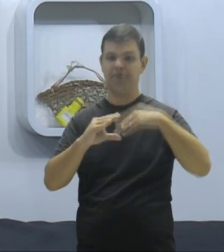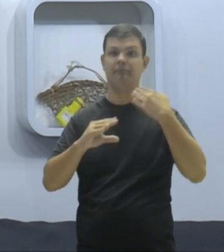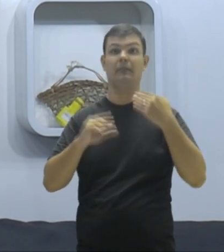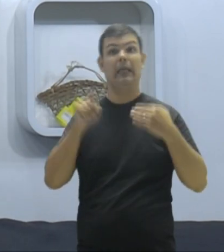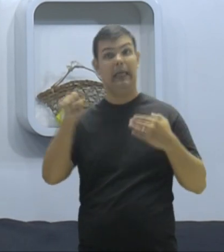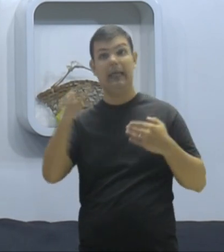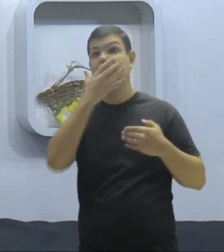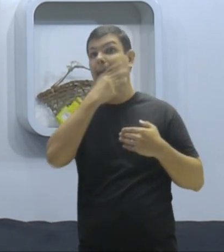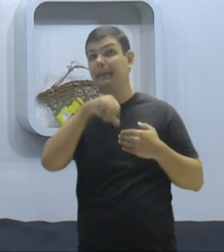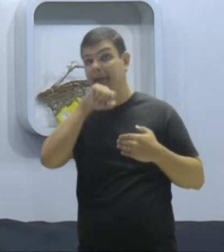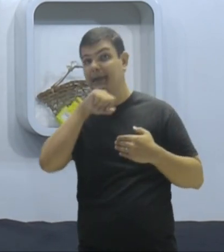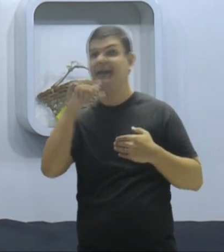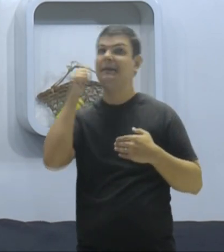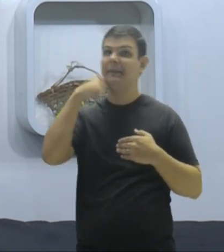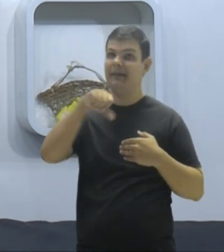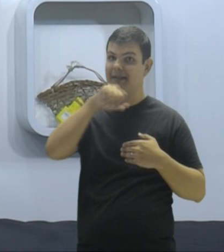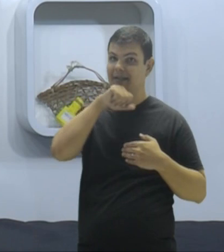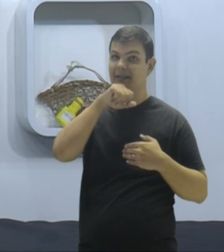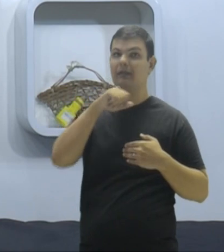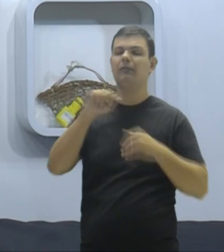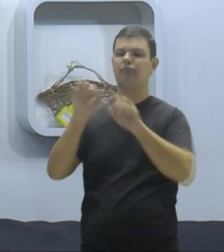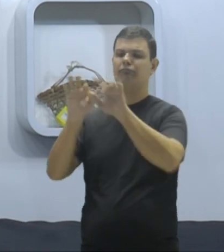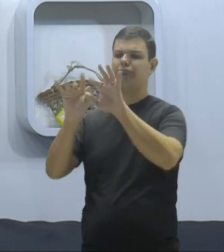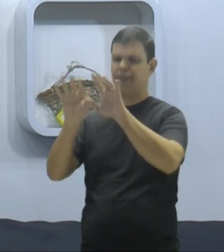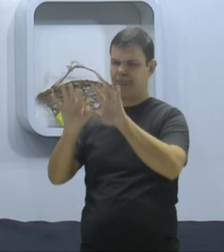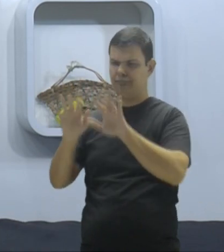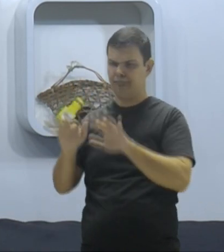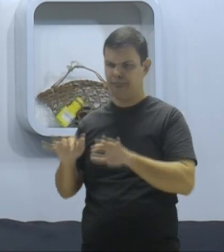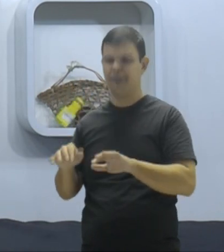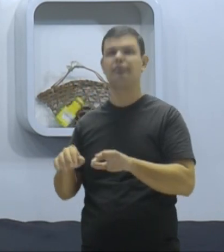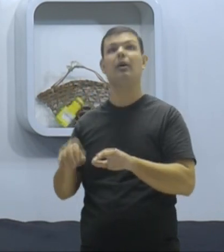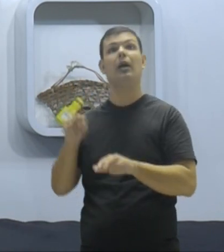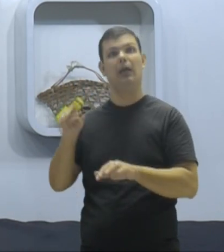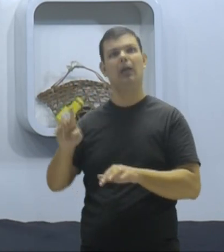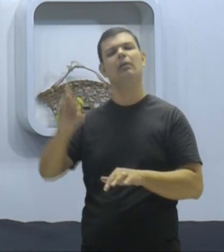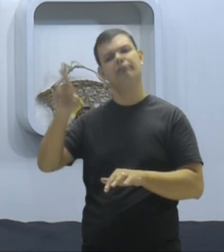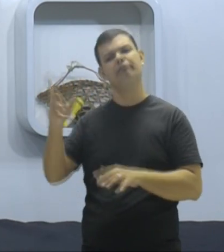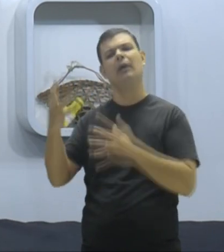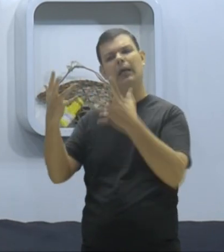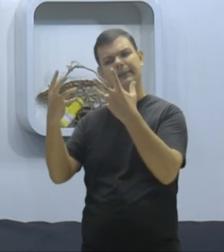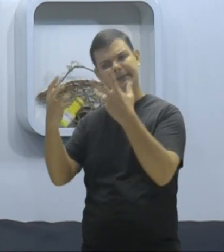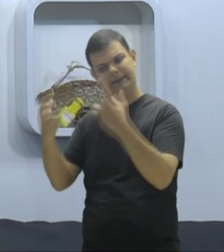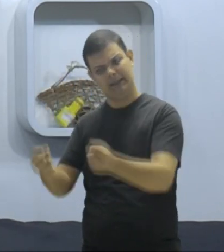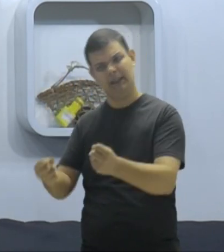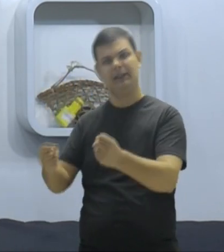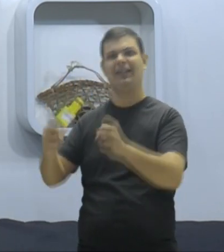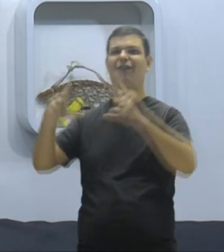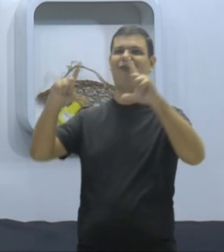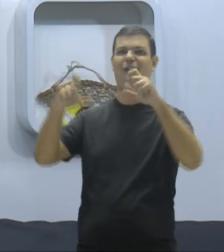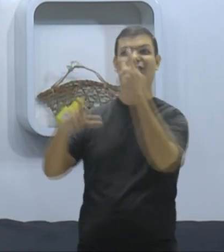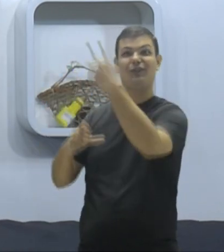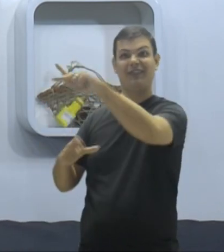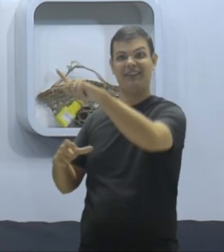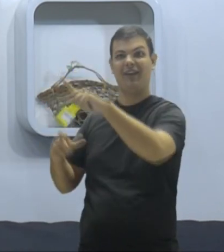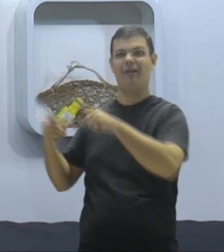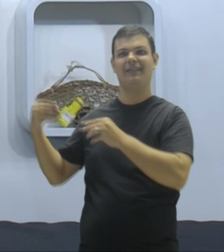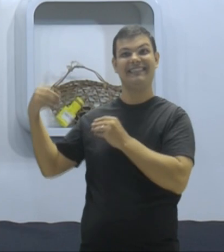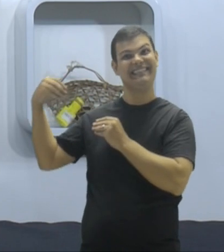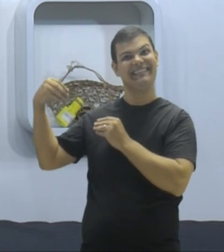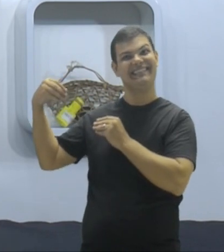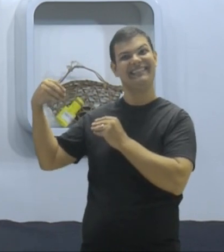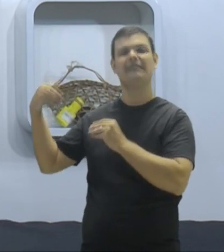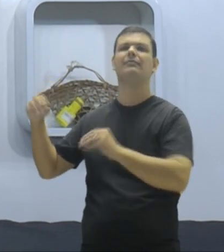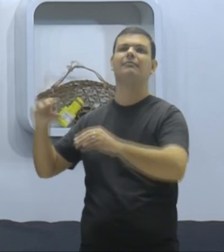seu pai, por escrito, informando que o seu pai autoriza que a sua imagem seja passada aqui, e na próxima aula eu